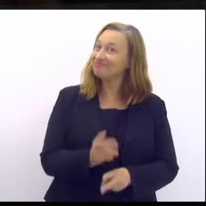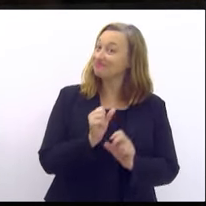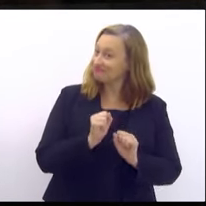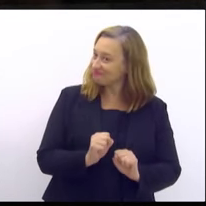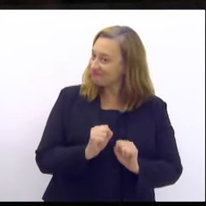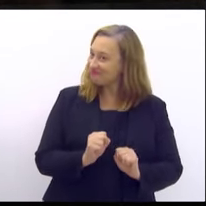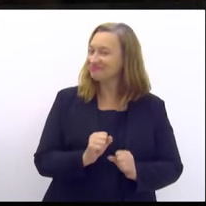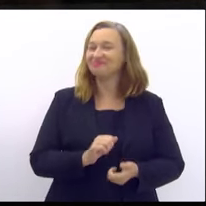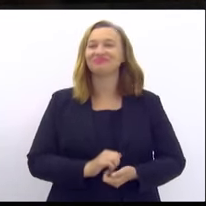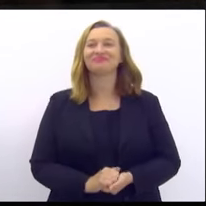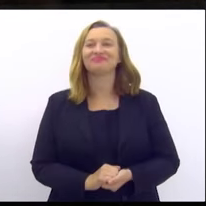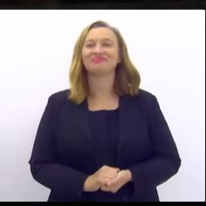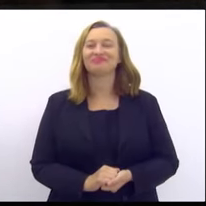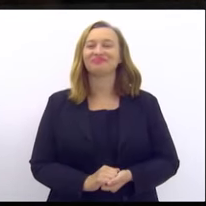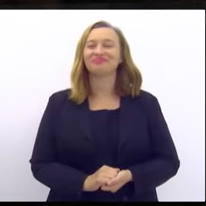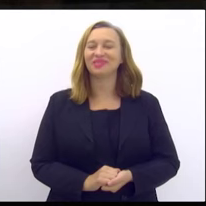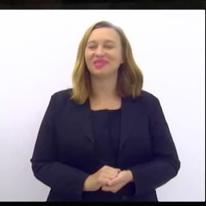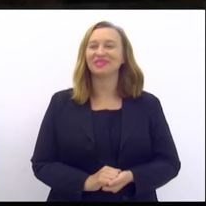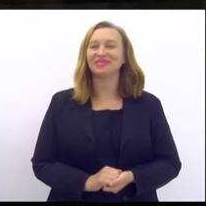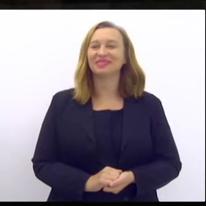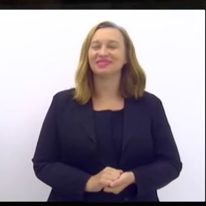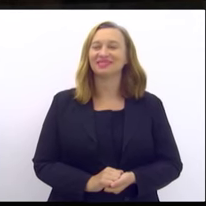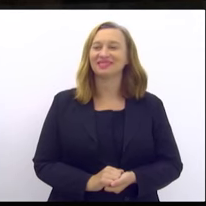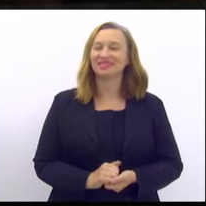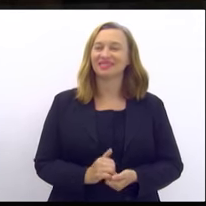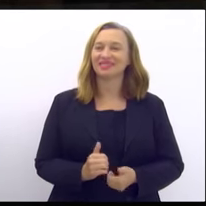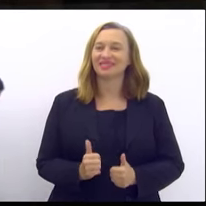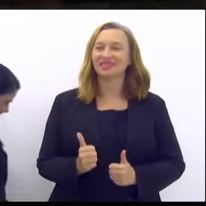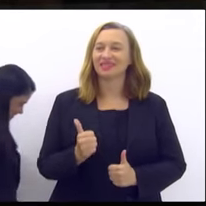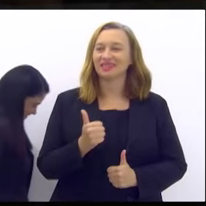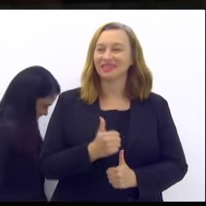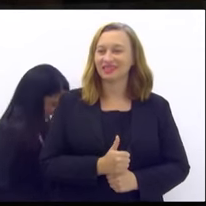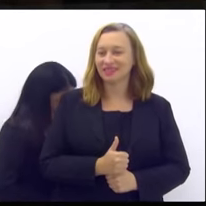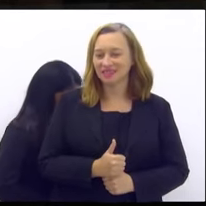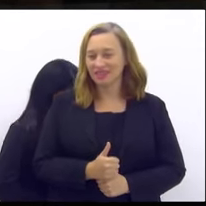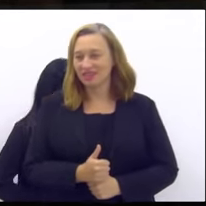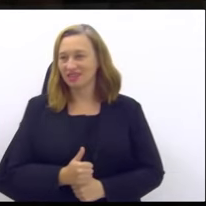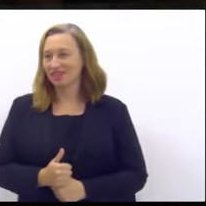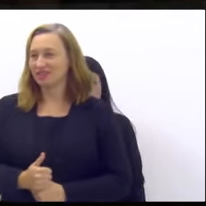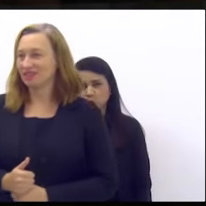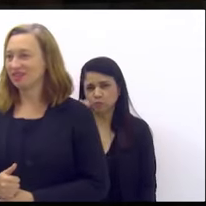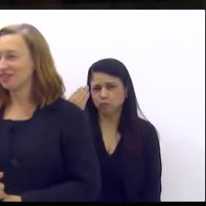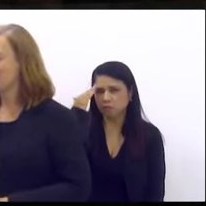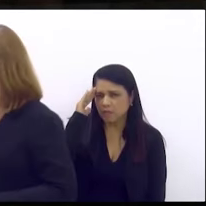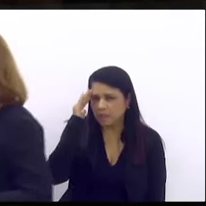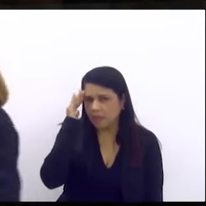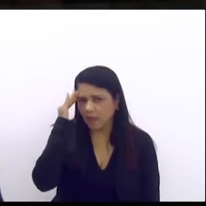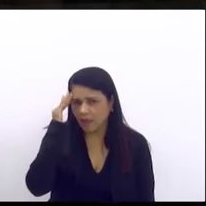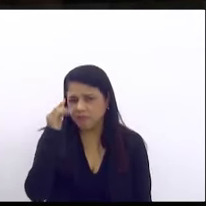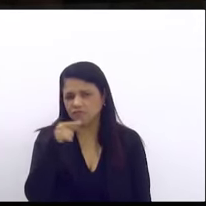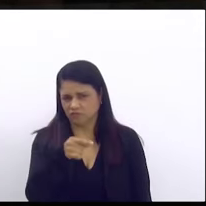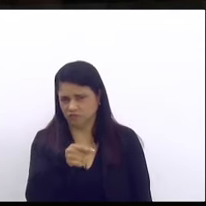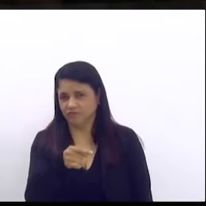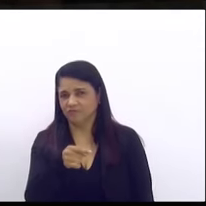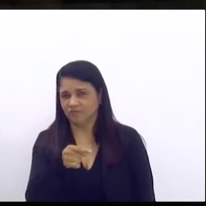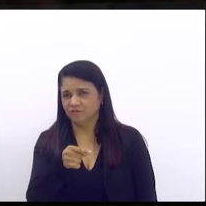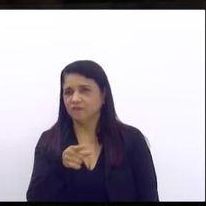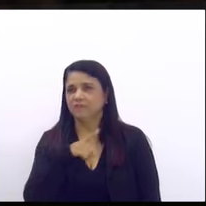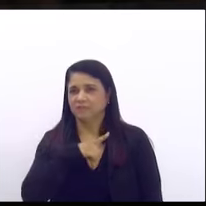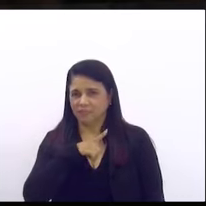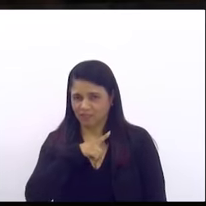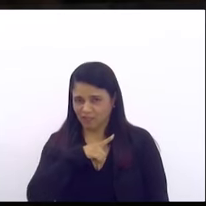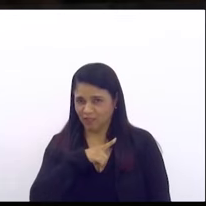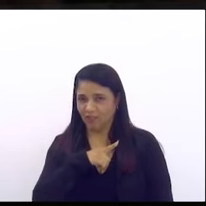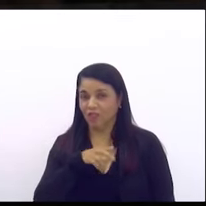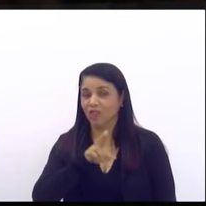senhor de projeção futuro o senhor entende mais que eu Afinal o senhor tem mão de jogo e eu não